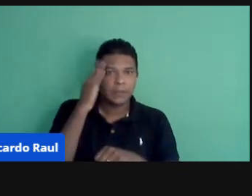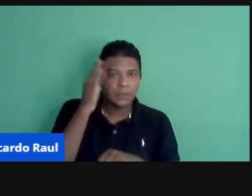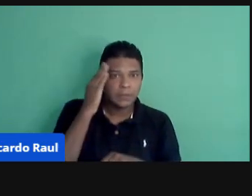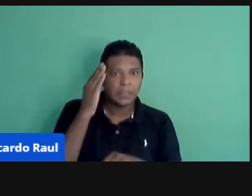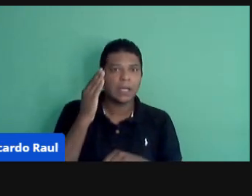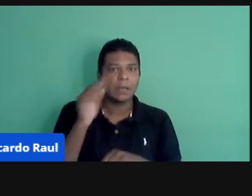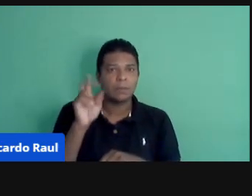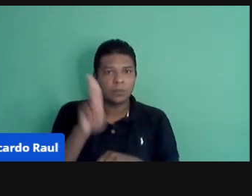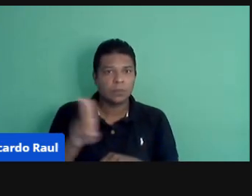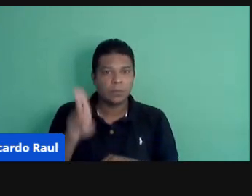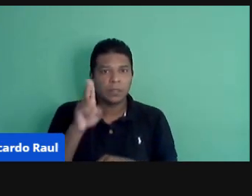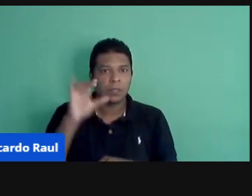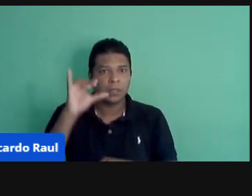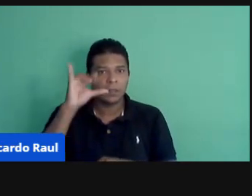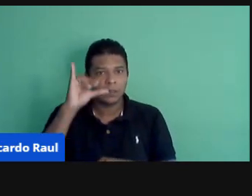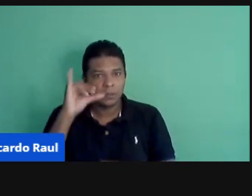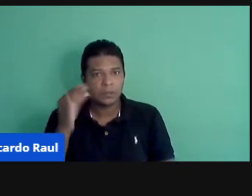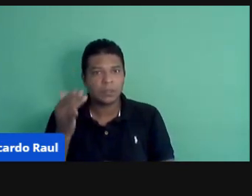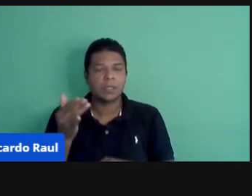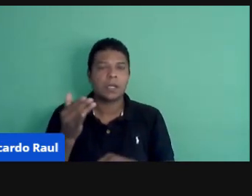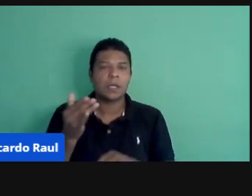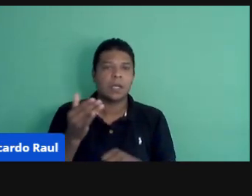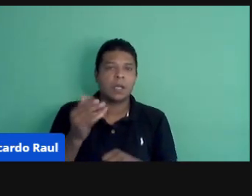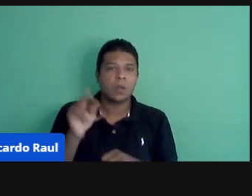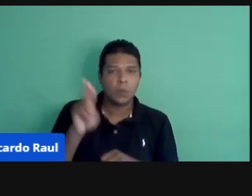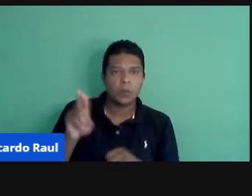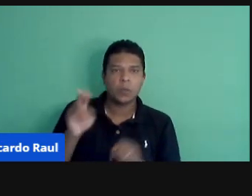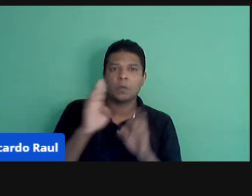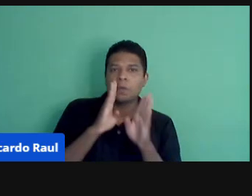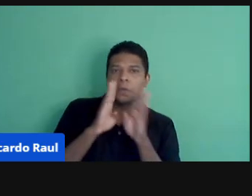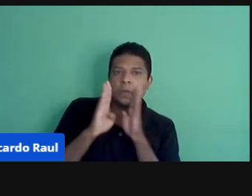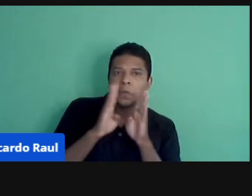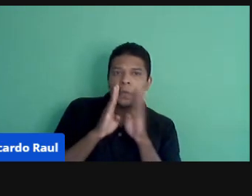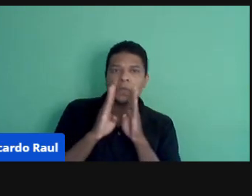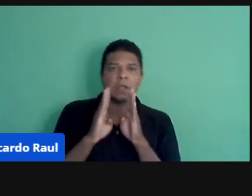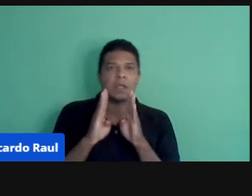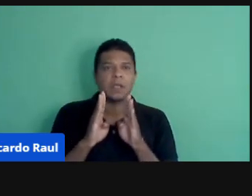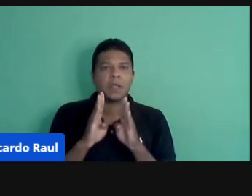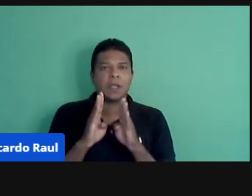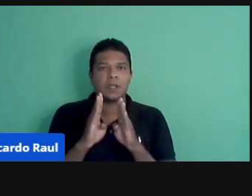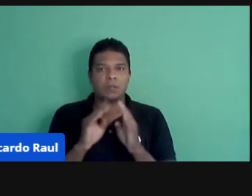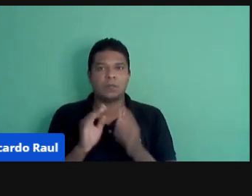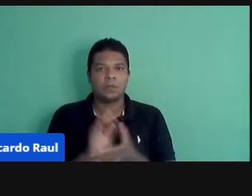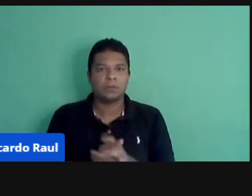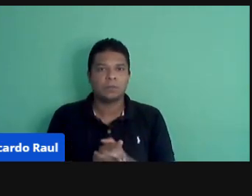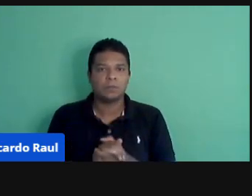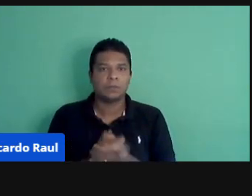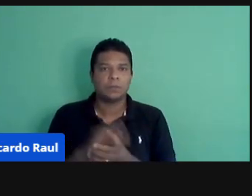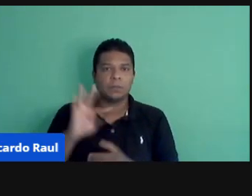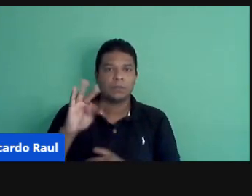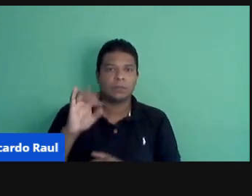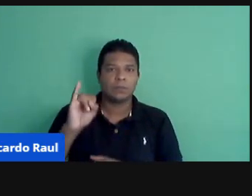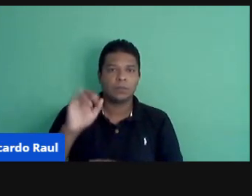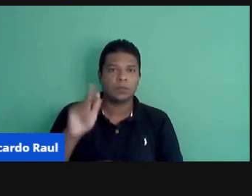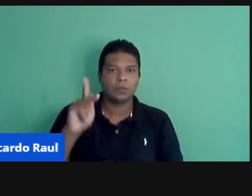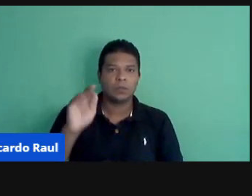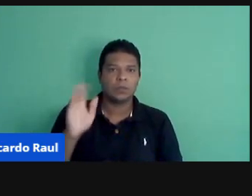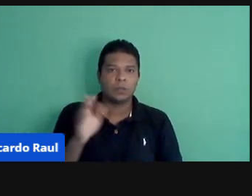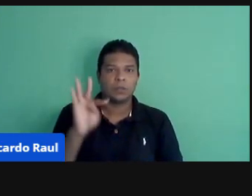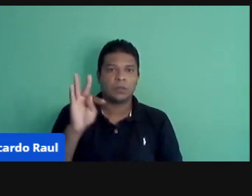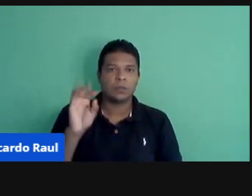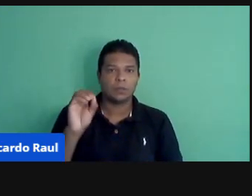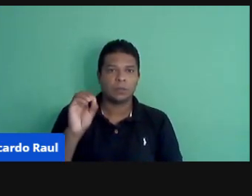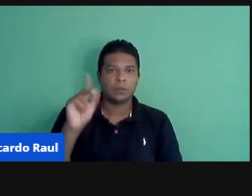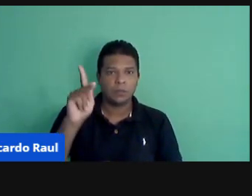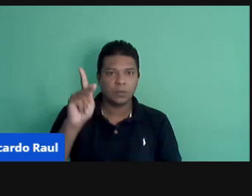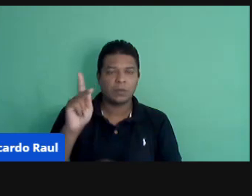Instagram, que mexe no Face e tal, TikTok, mas que muitas vezes aquela ferramenta